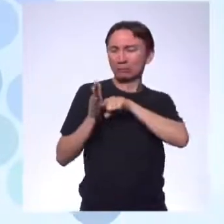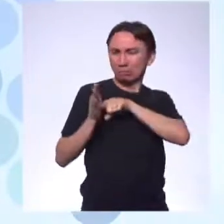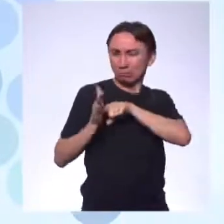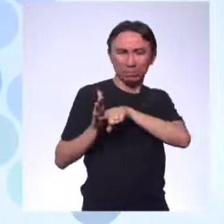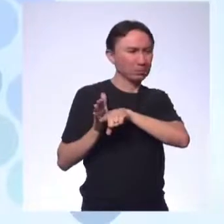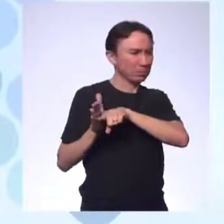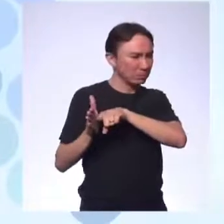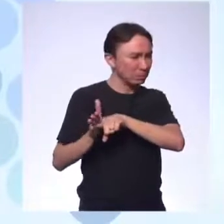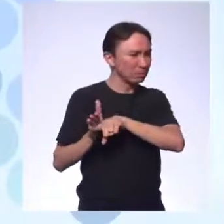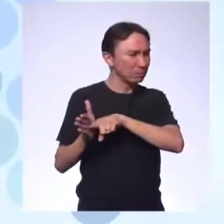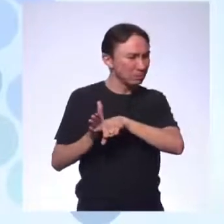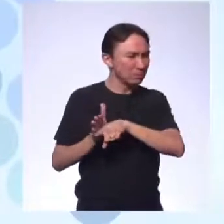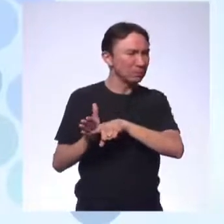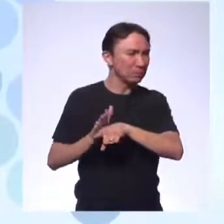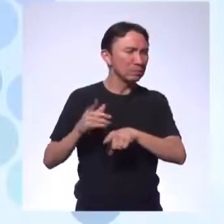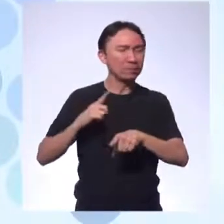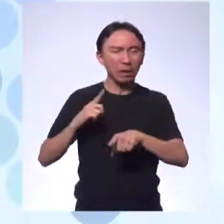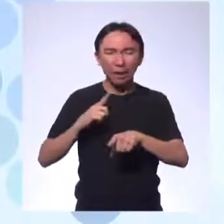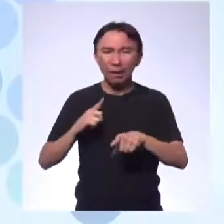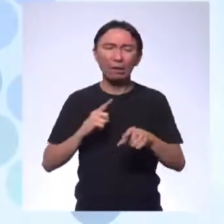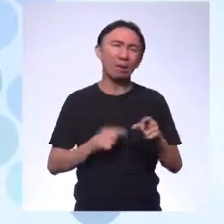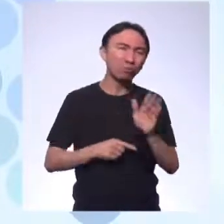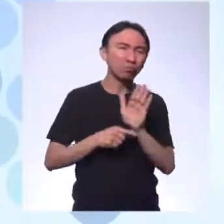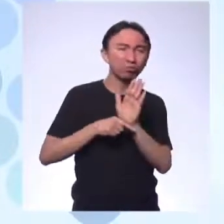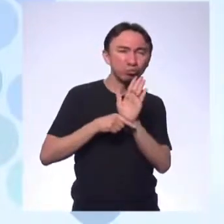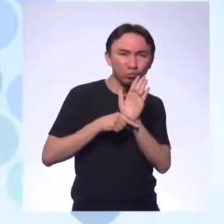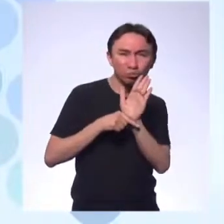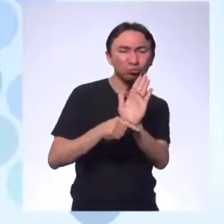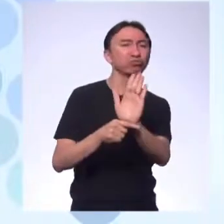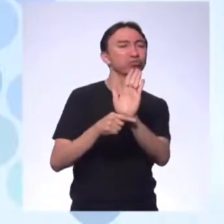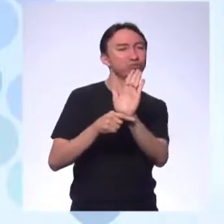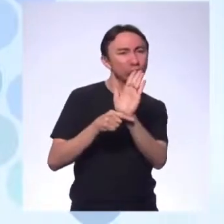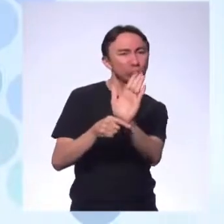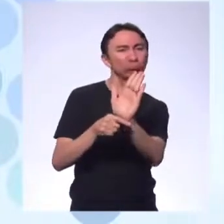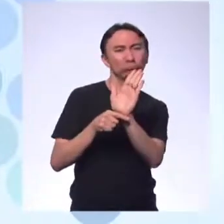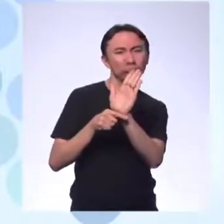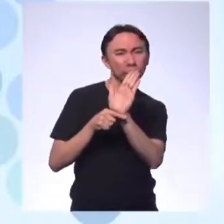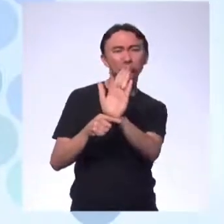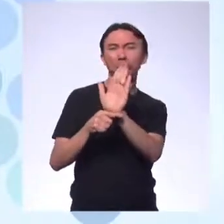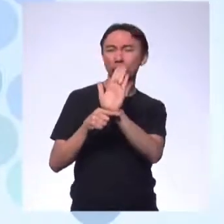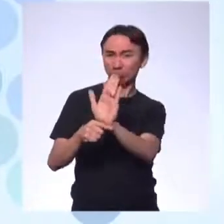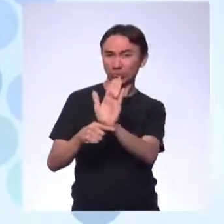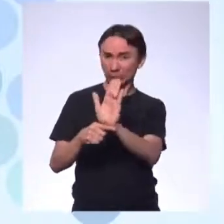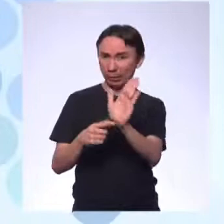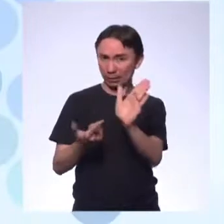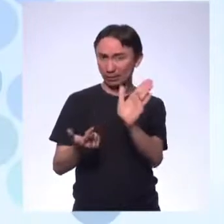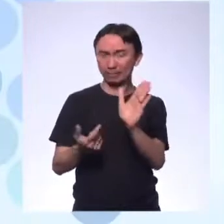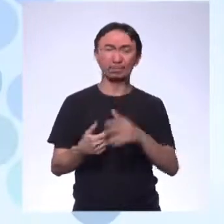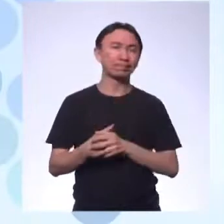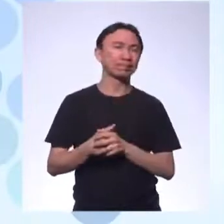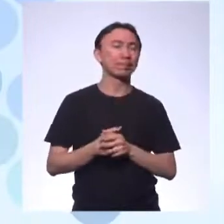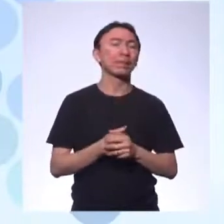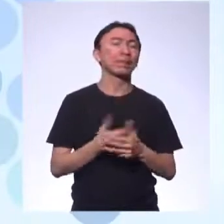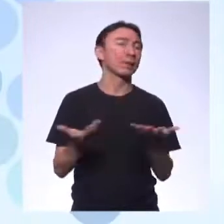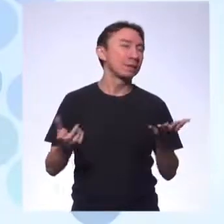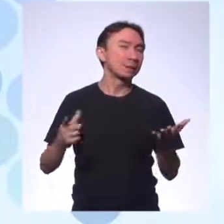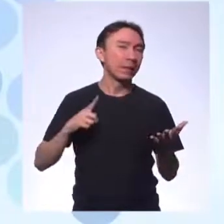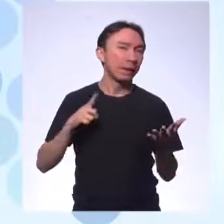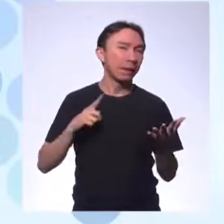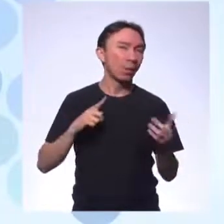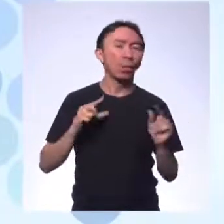sua, né, contribuição relacionada a esses sistemas de classificação. E aí a gente pode